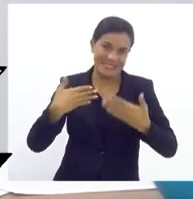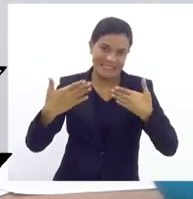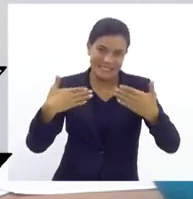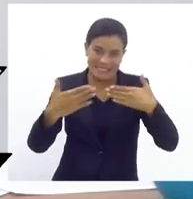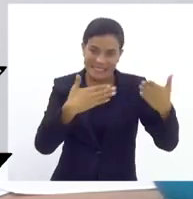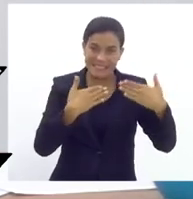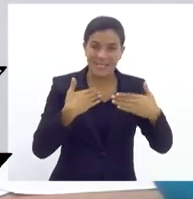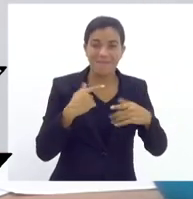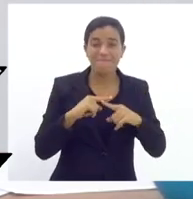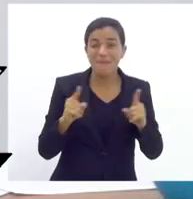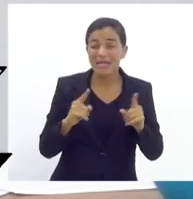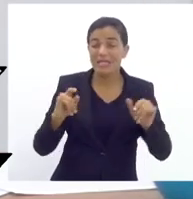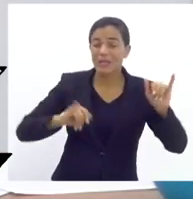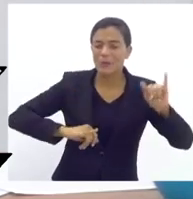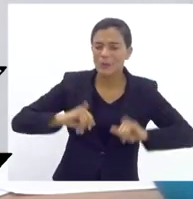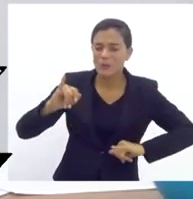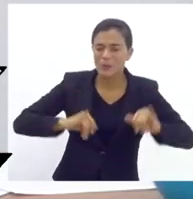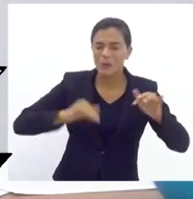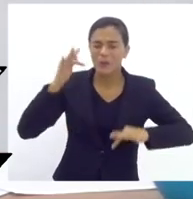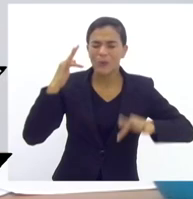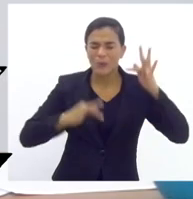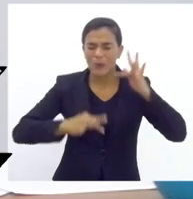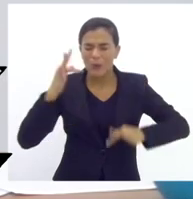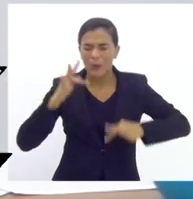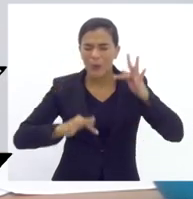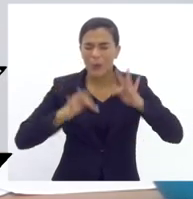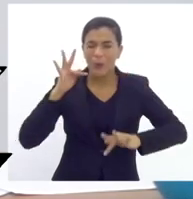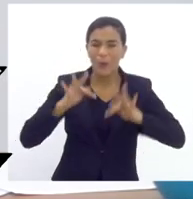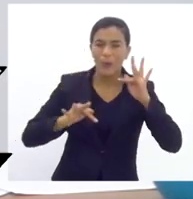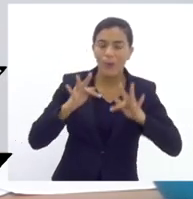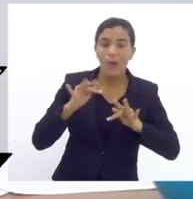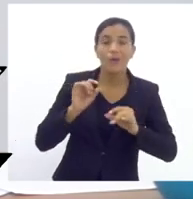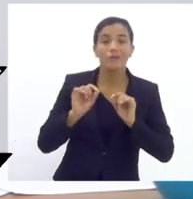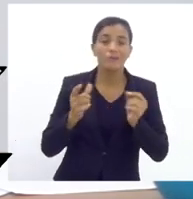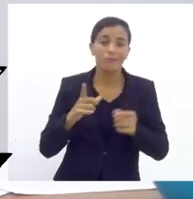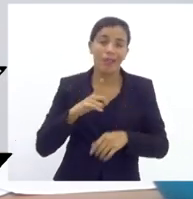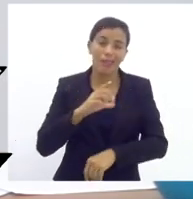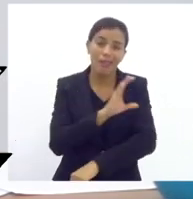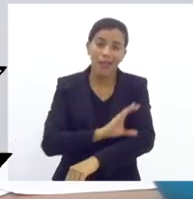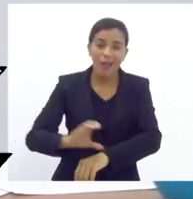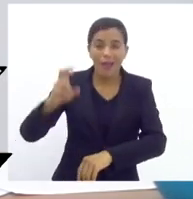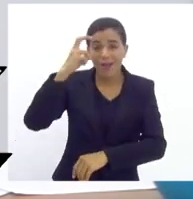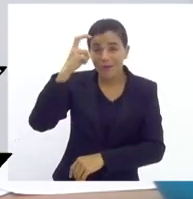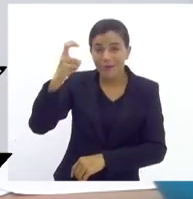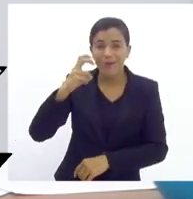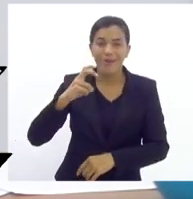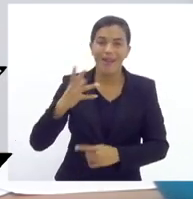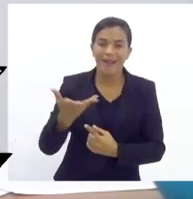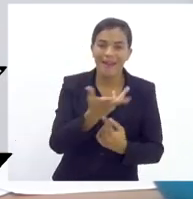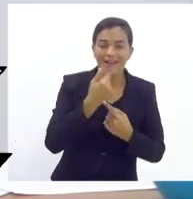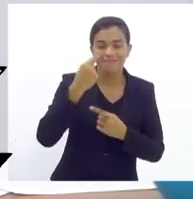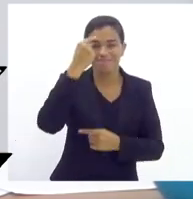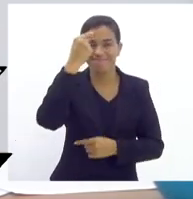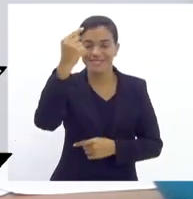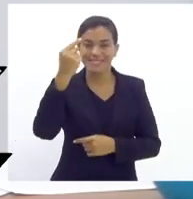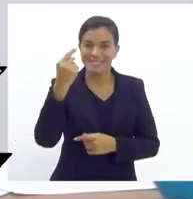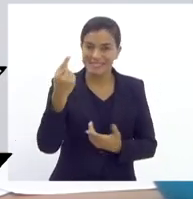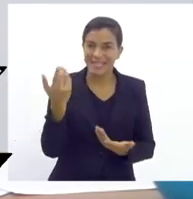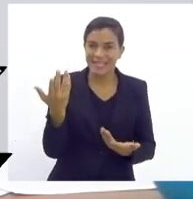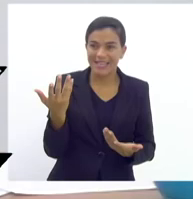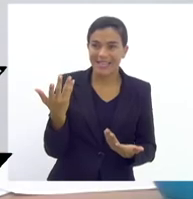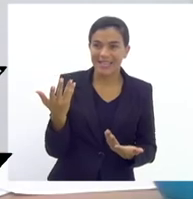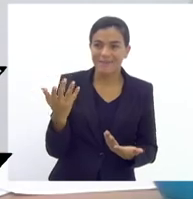como é muita dor que nos sobre a cultura a arte para a gente pensar a frente do nosso tempo